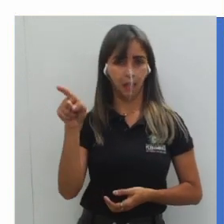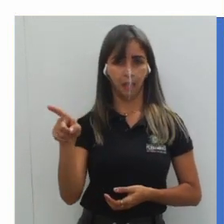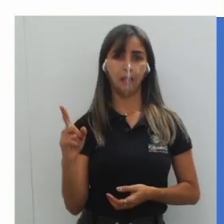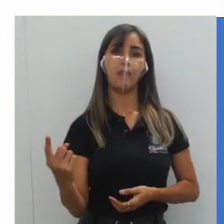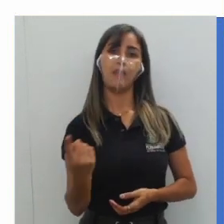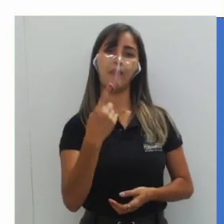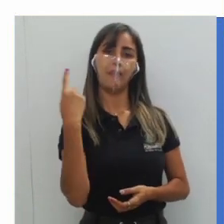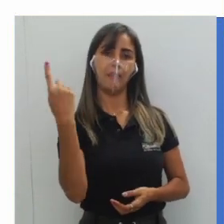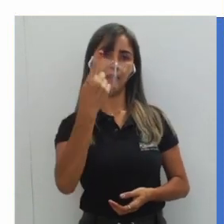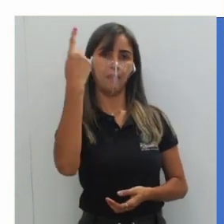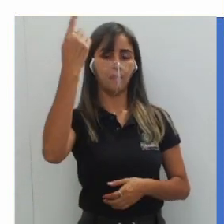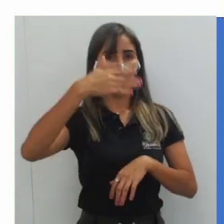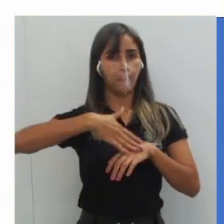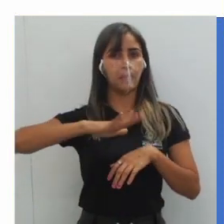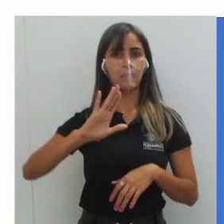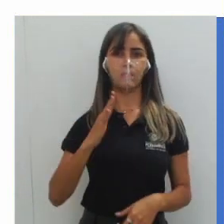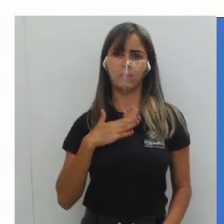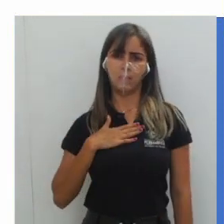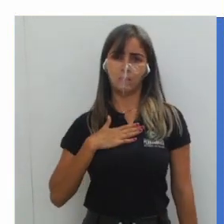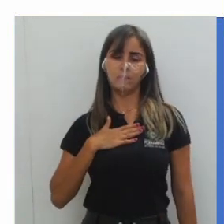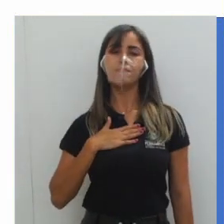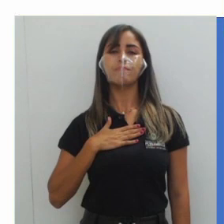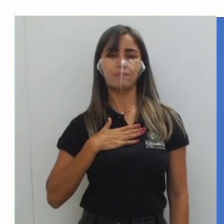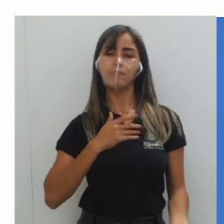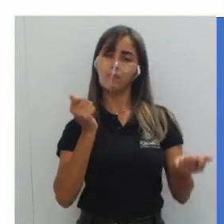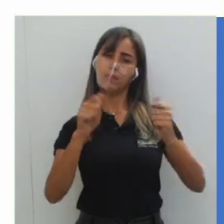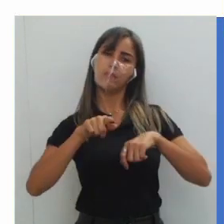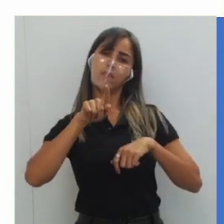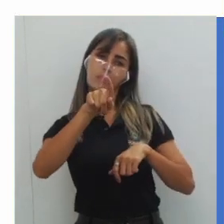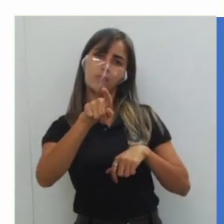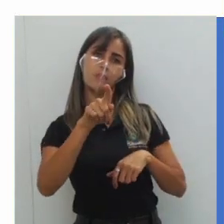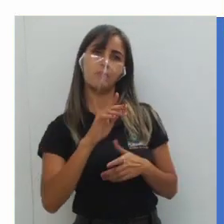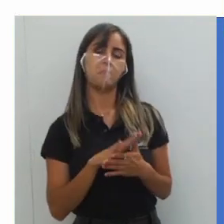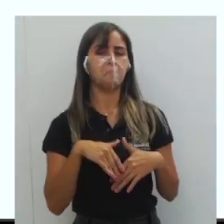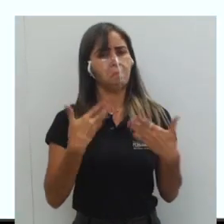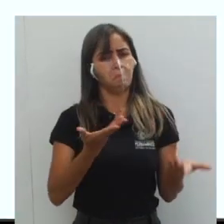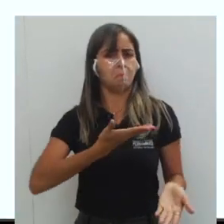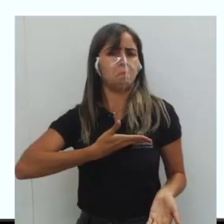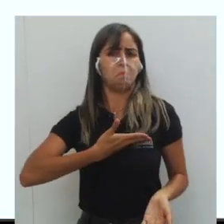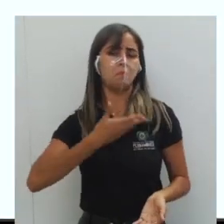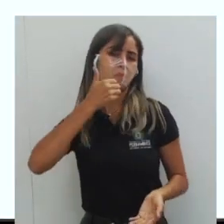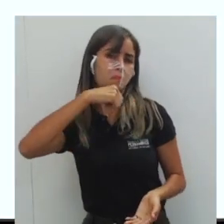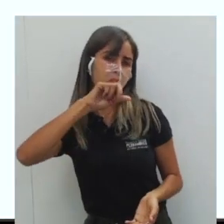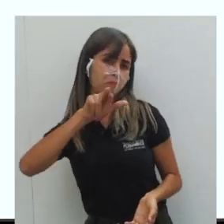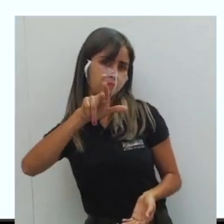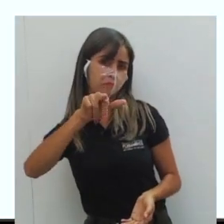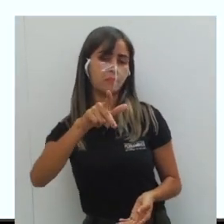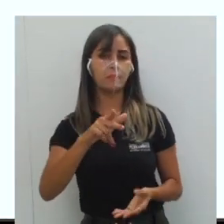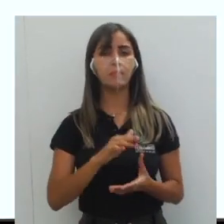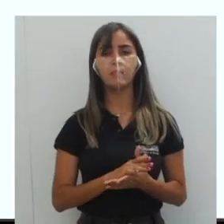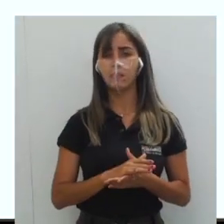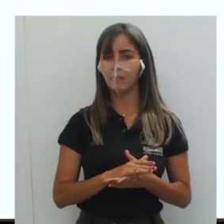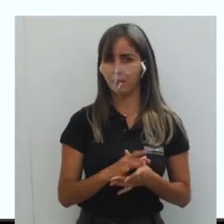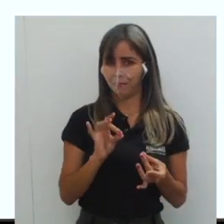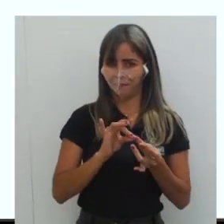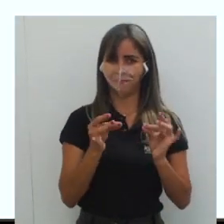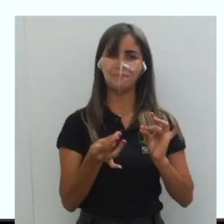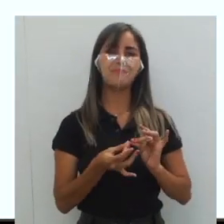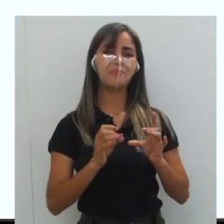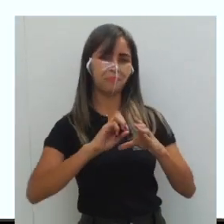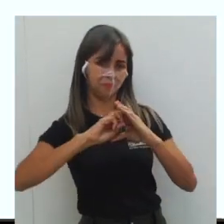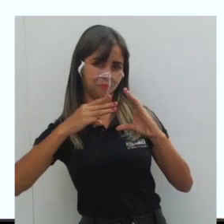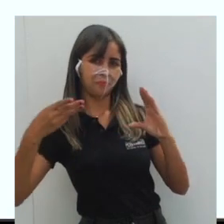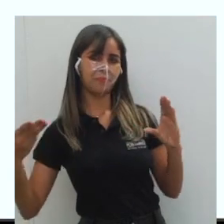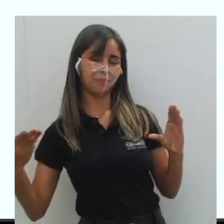me. Ela é mais alta que eu. Pode ser que vocês tenham um amigo, a mãe ou irmã que se